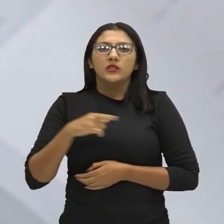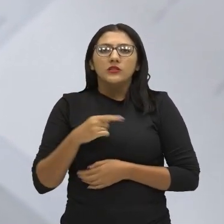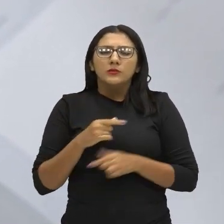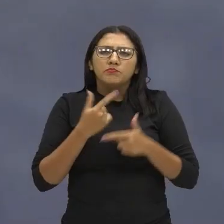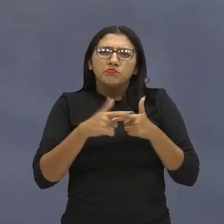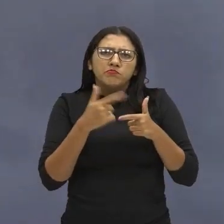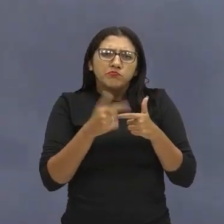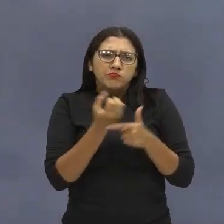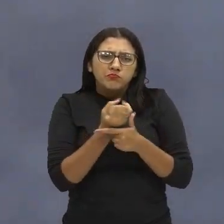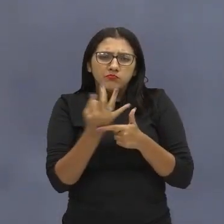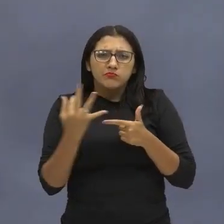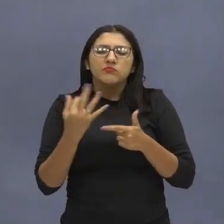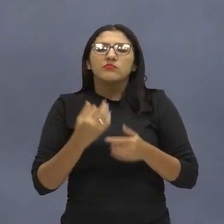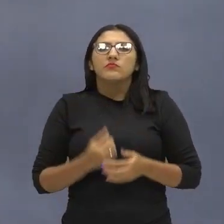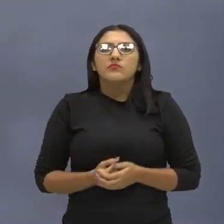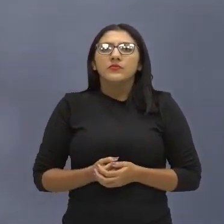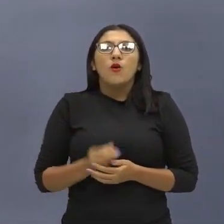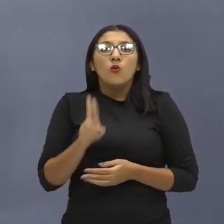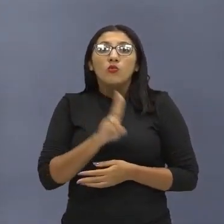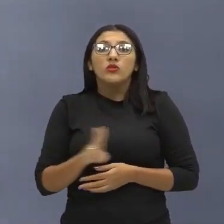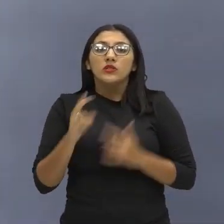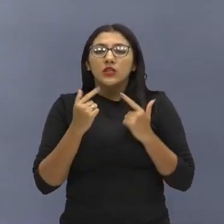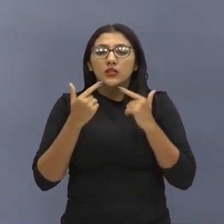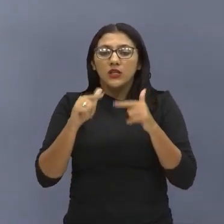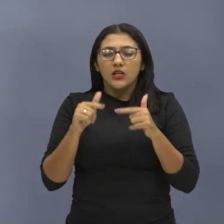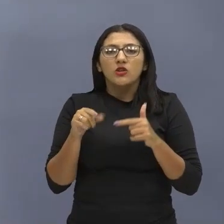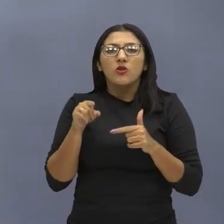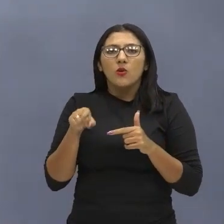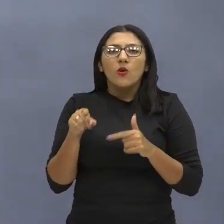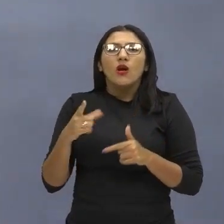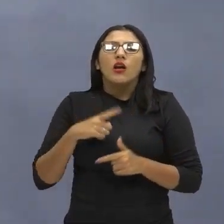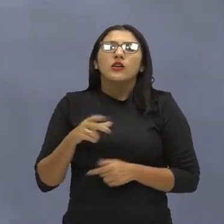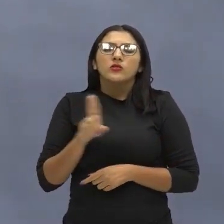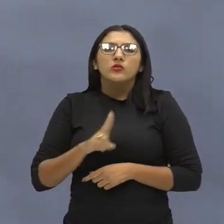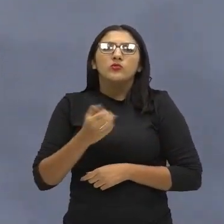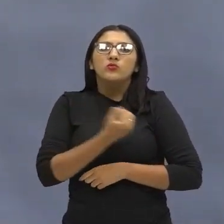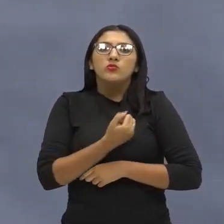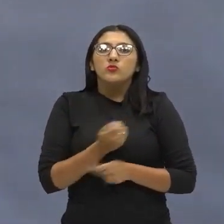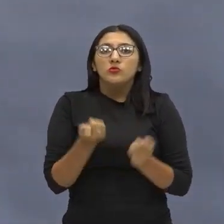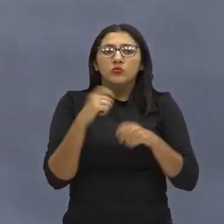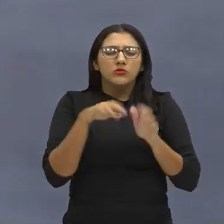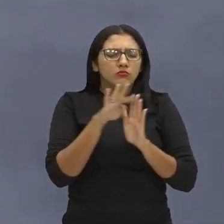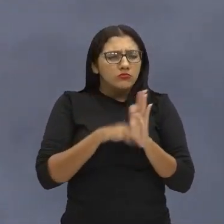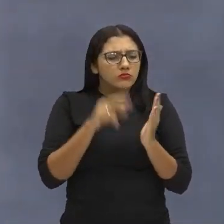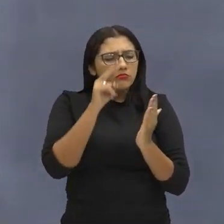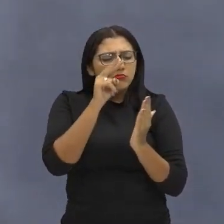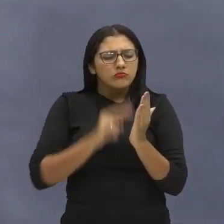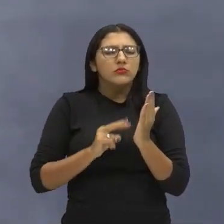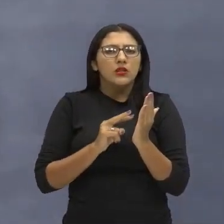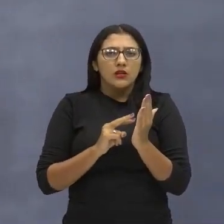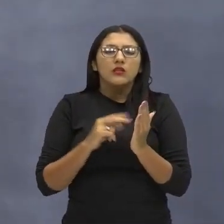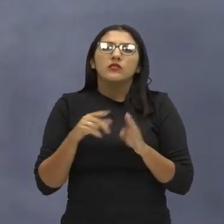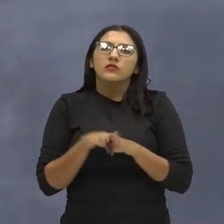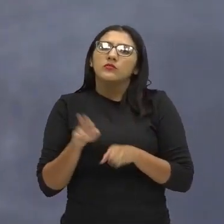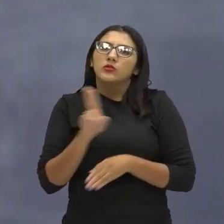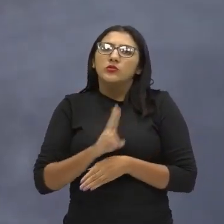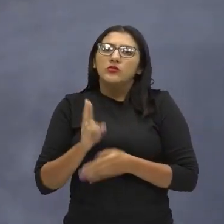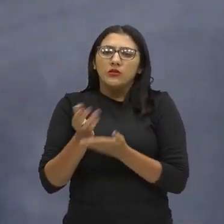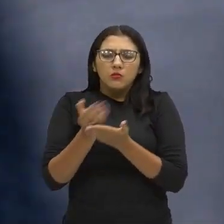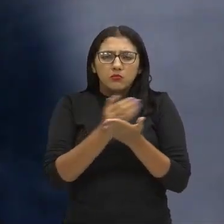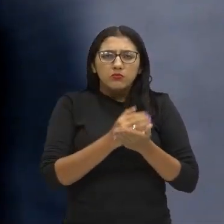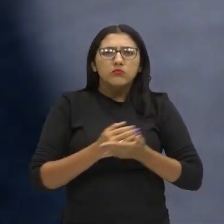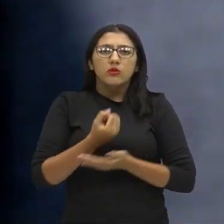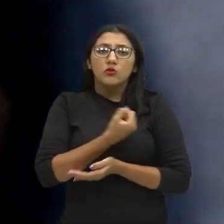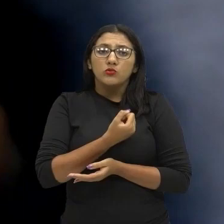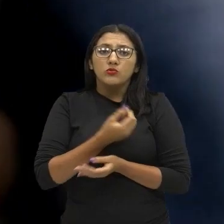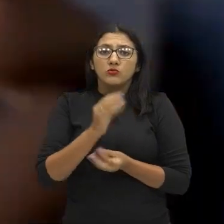problemas. A utilização da linguagem algébrica permite a tradução do texto de um problema expresso em linguagem corrente para um texto